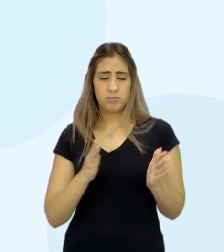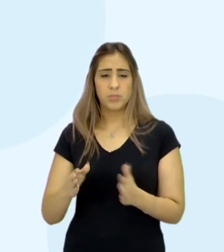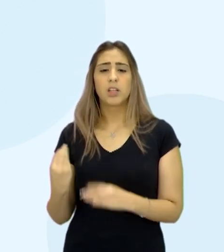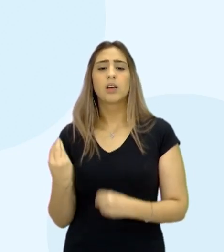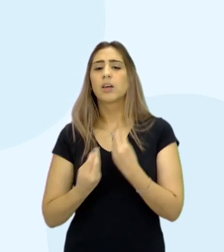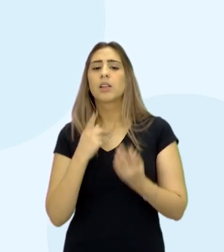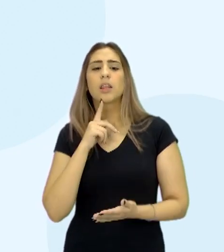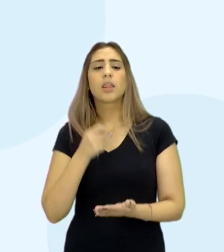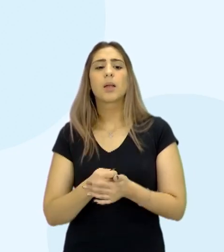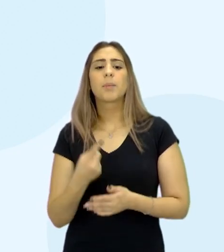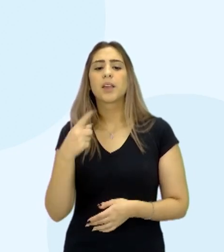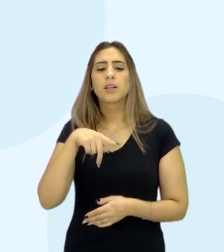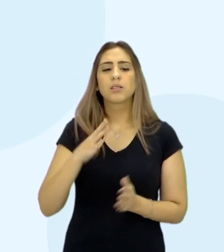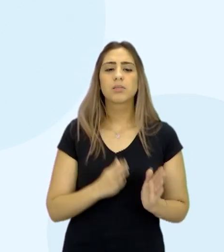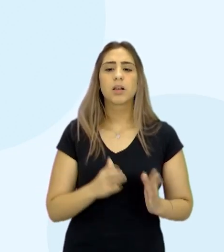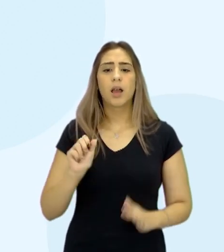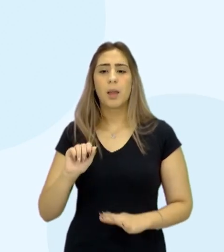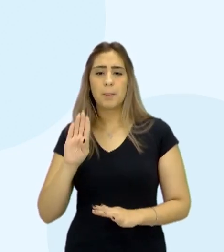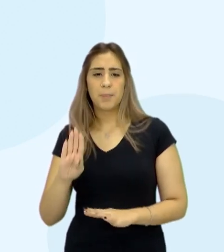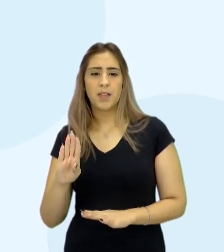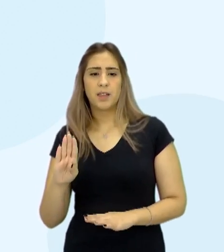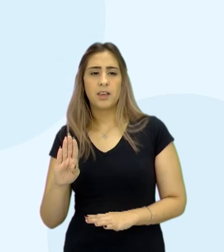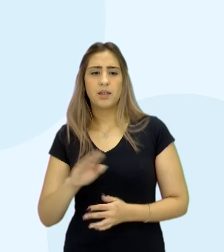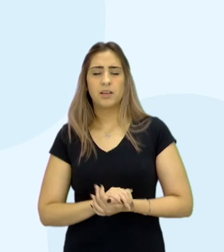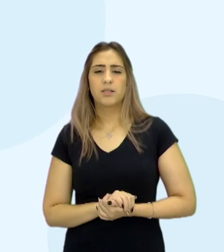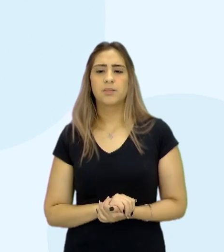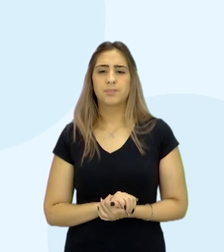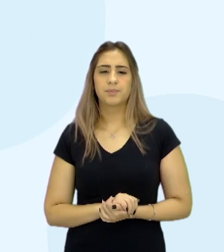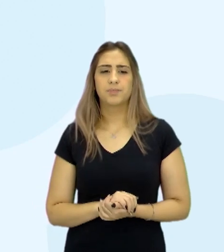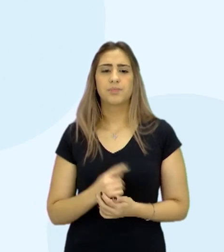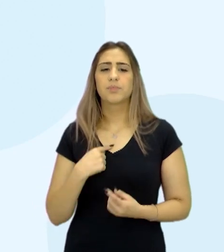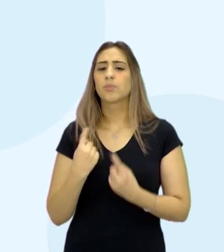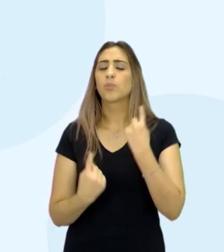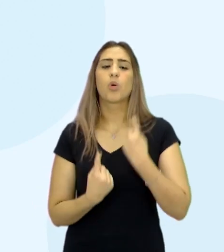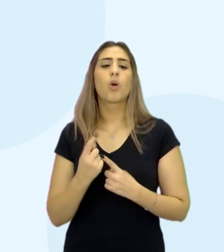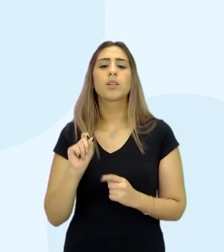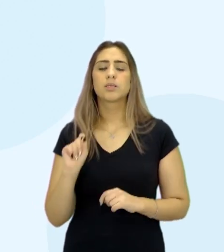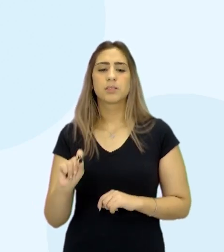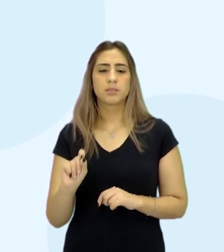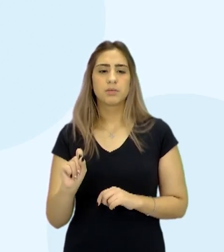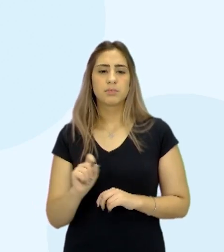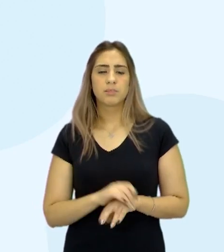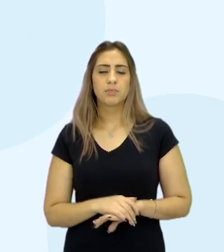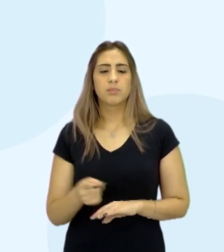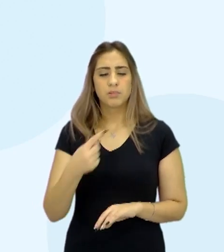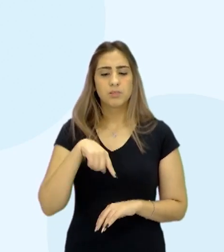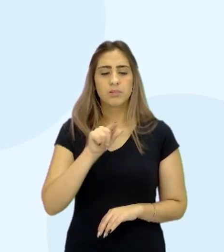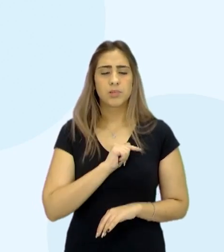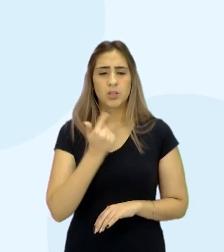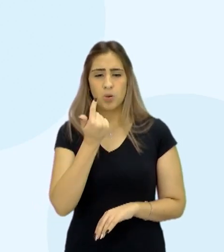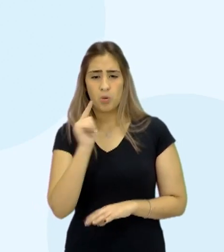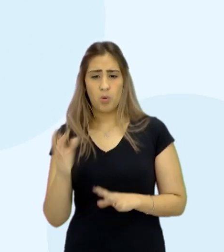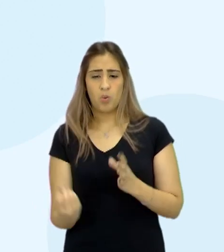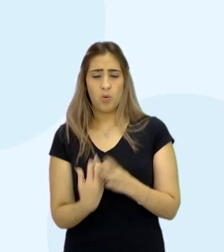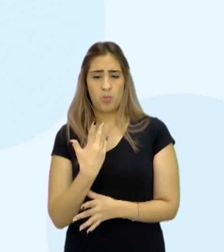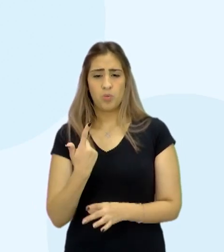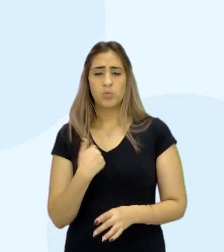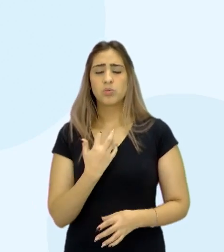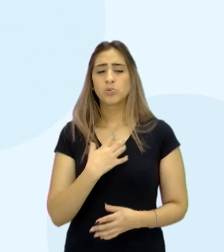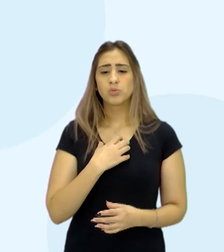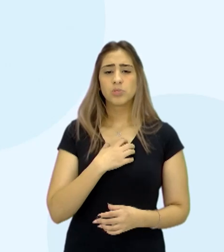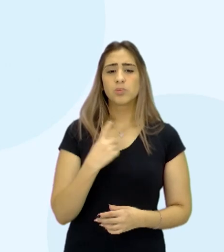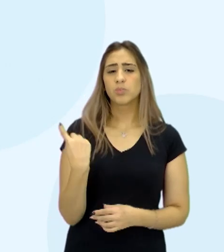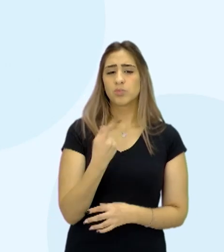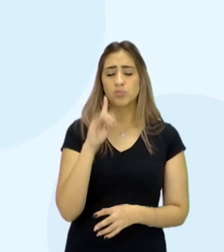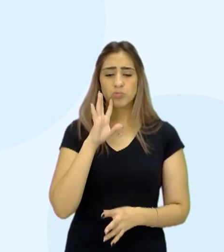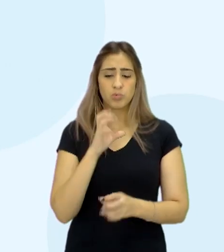Determine os segmentos AB e CD, tais que... Eu quero que vocês criem um outro segmento, ó, de maneira que você